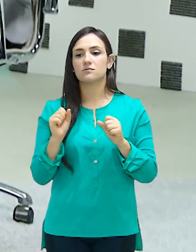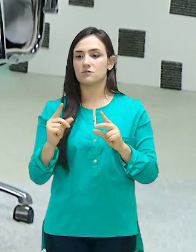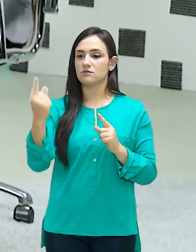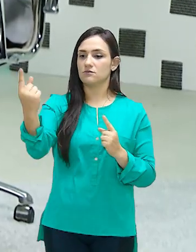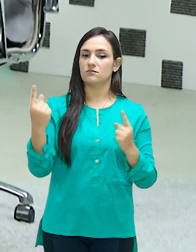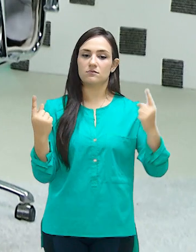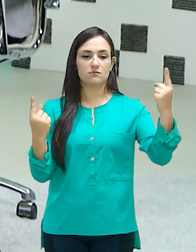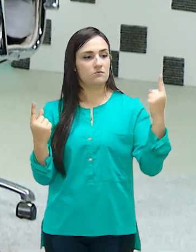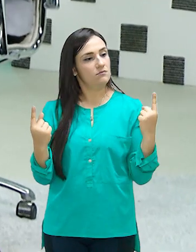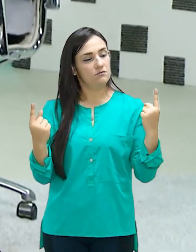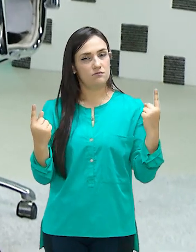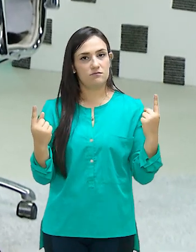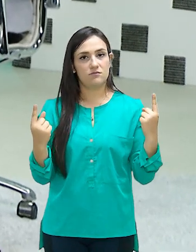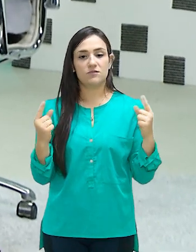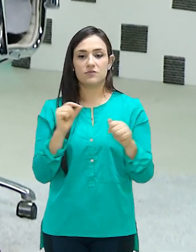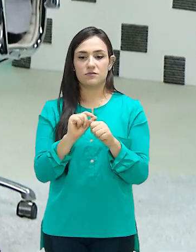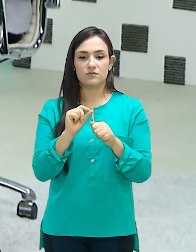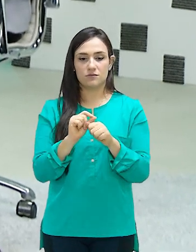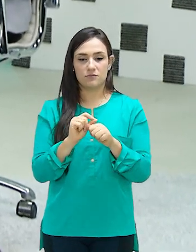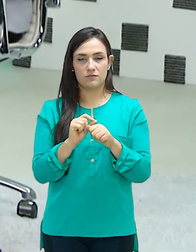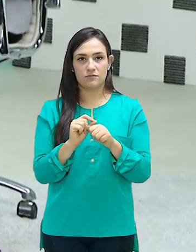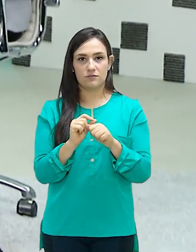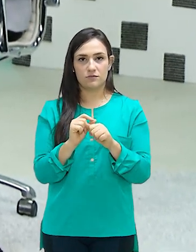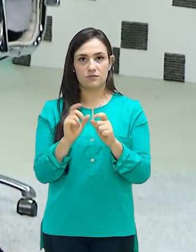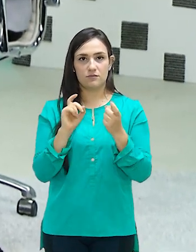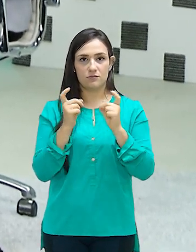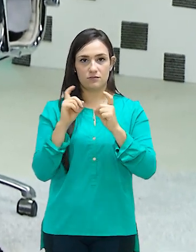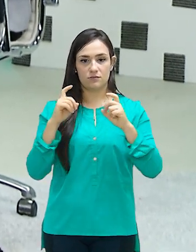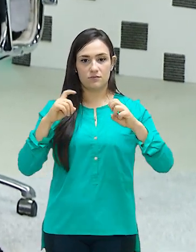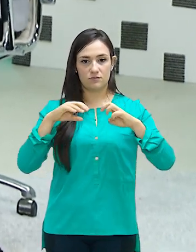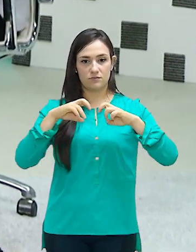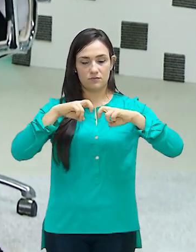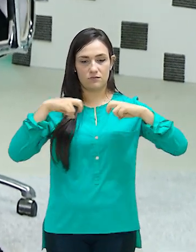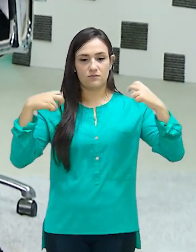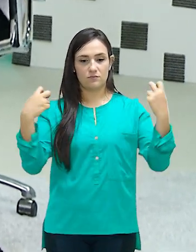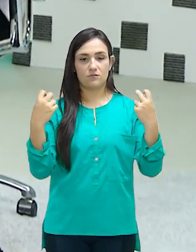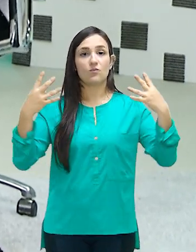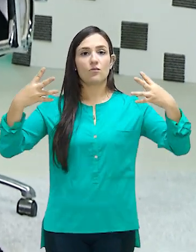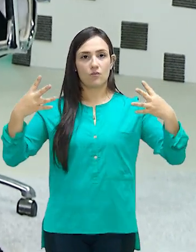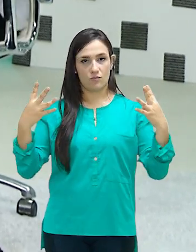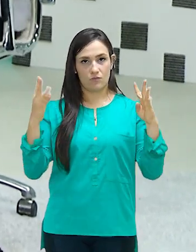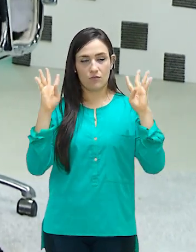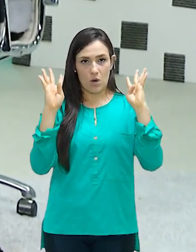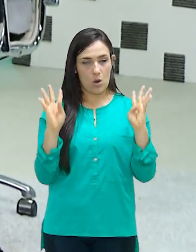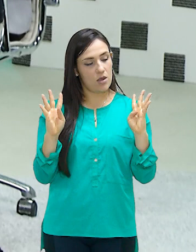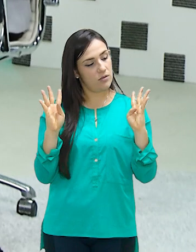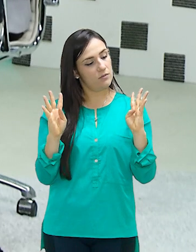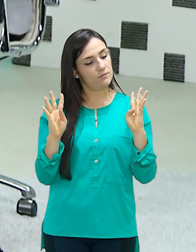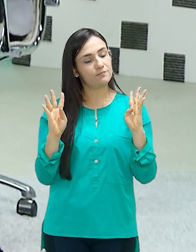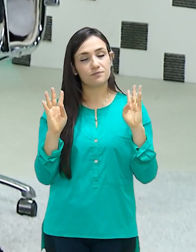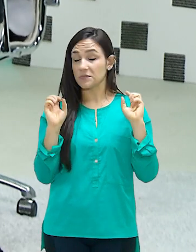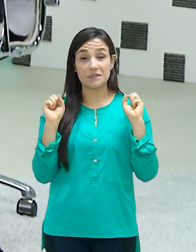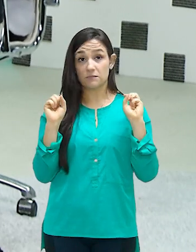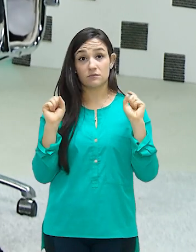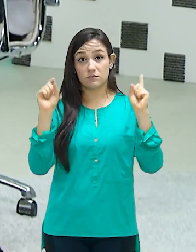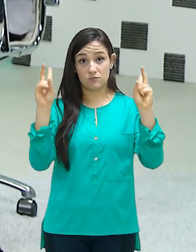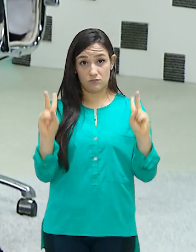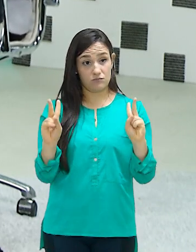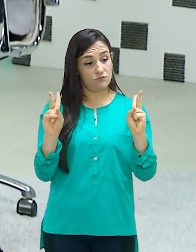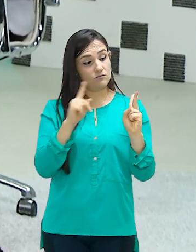de uma parte, tem uma reunião a 4, onde vai ser discutido. Vamos ver de que forma que